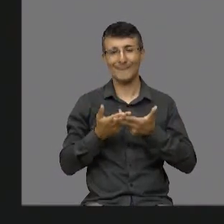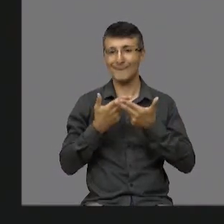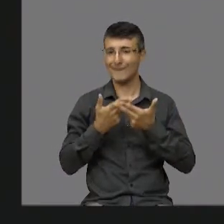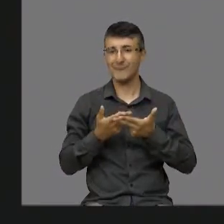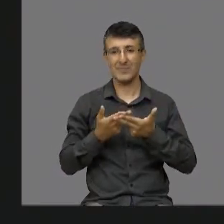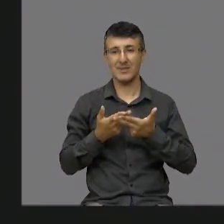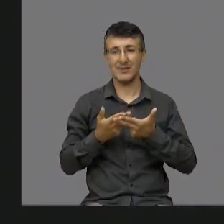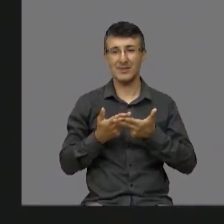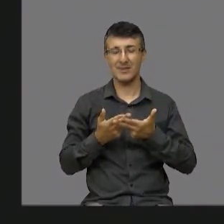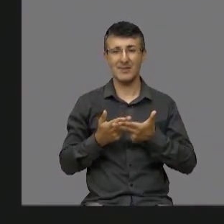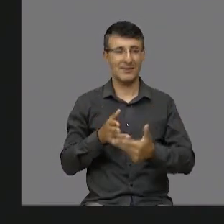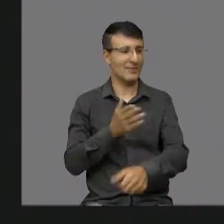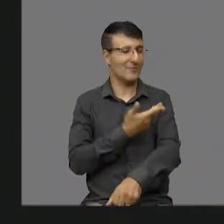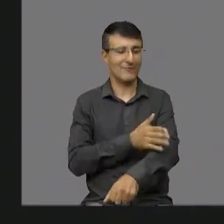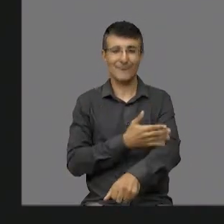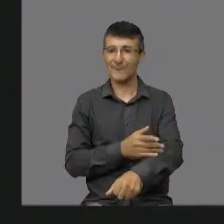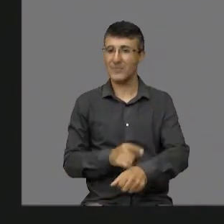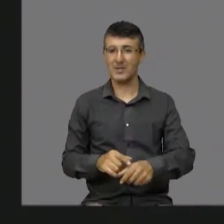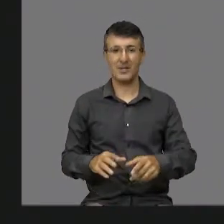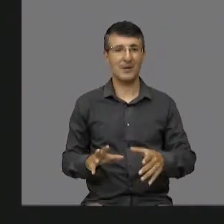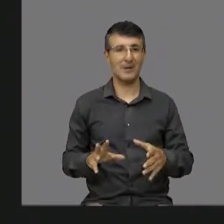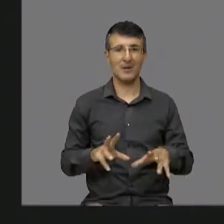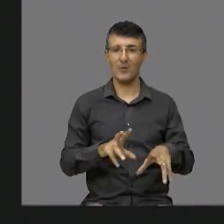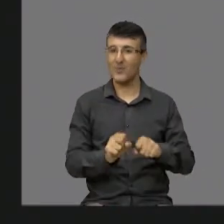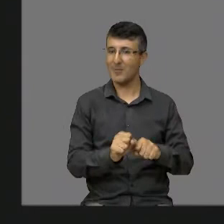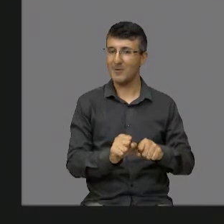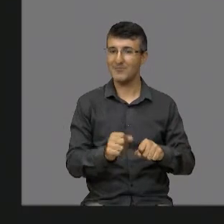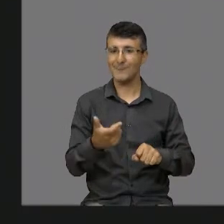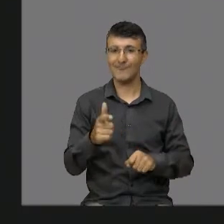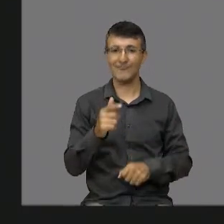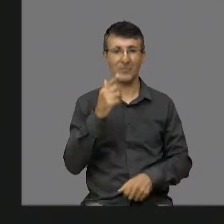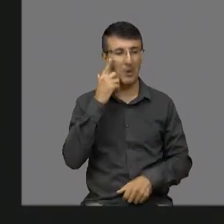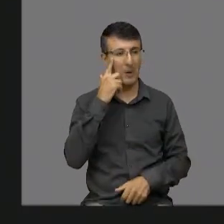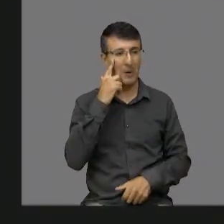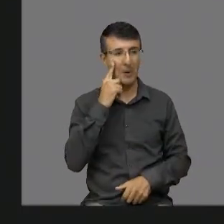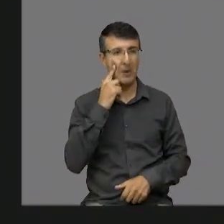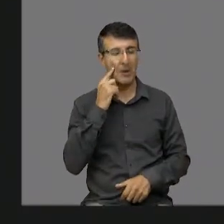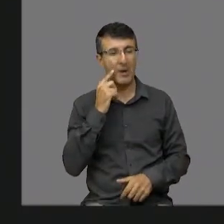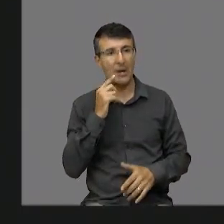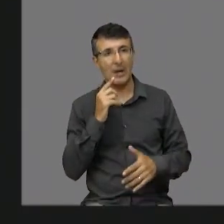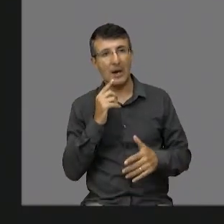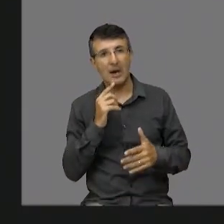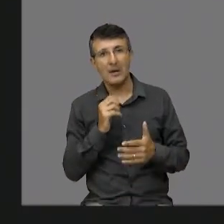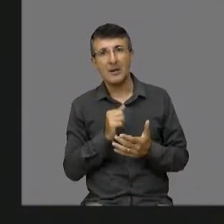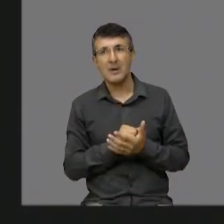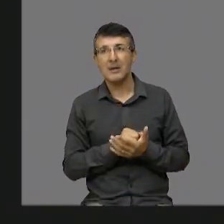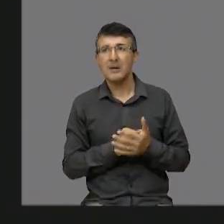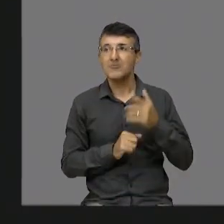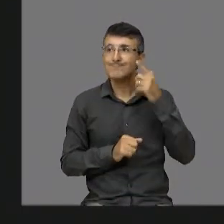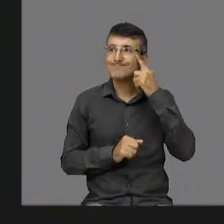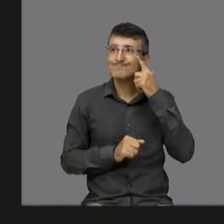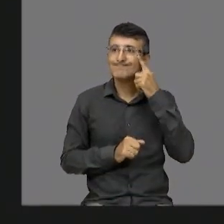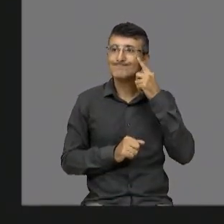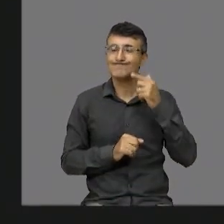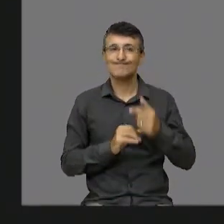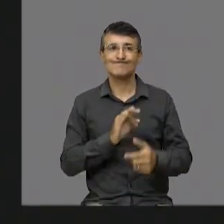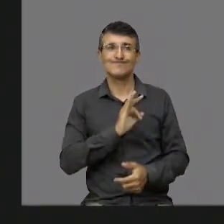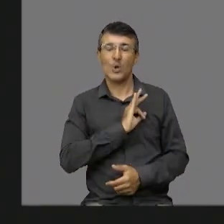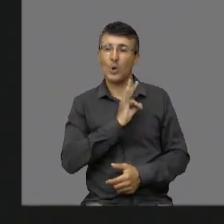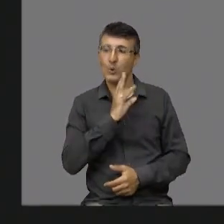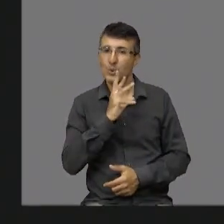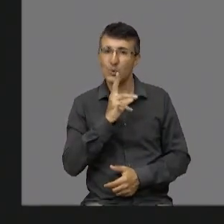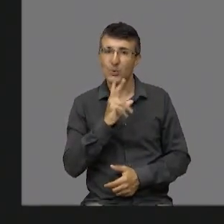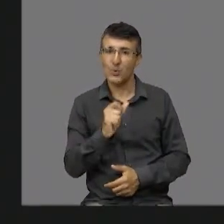têm essa formação, até porque nem todos os policiais que estão na delegacia da mulher é o lugar